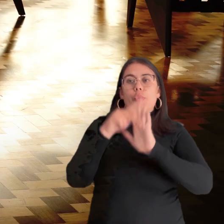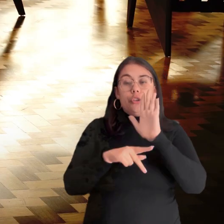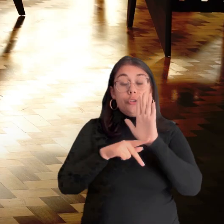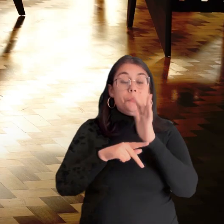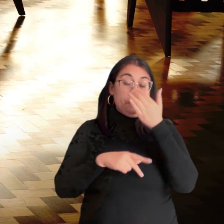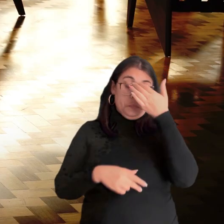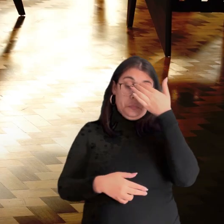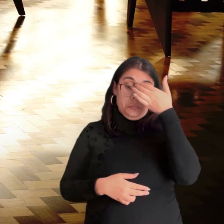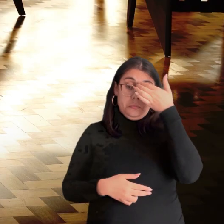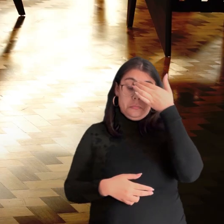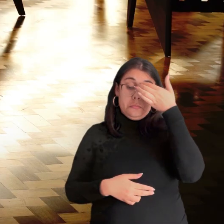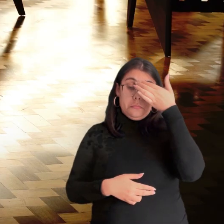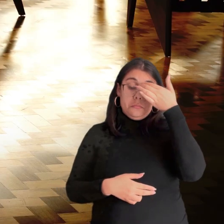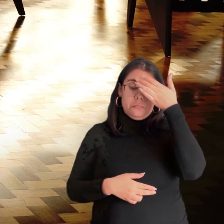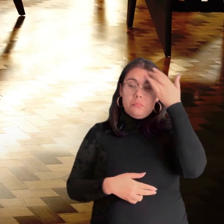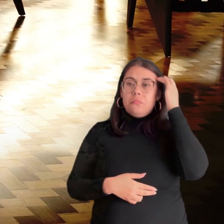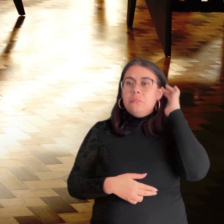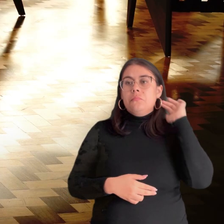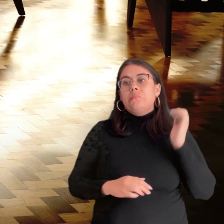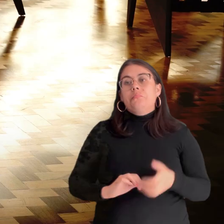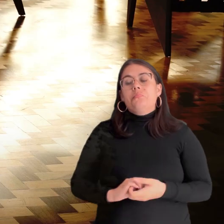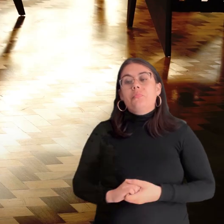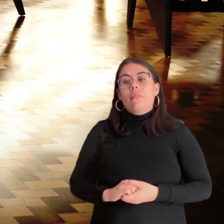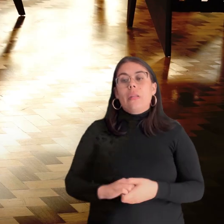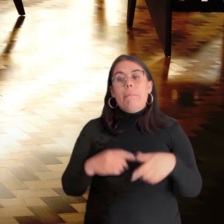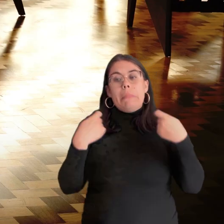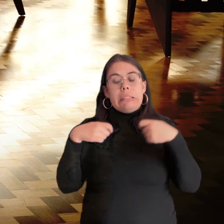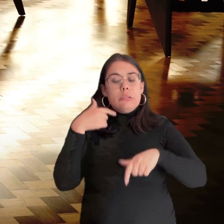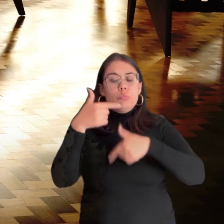você trabalhar num projeto de restauro,